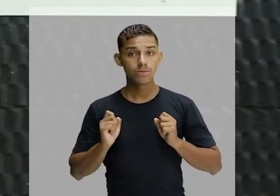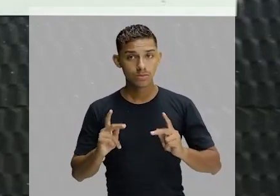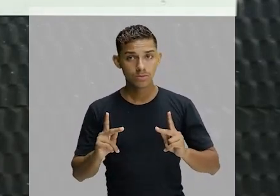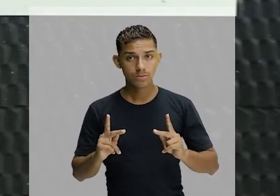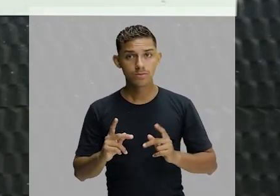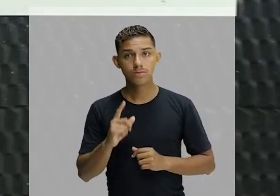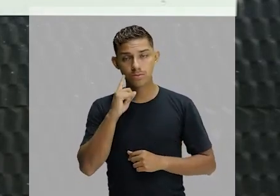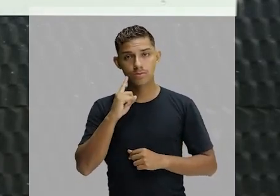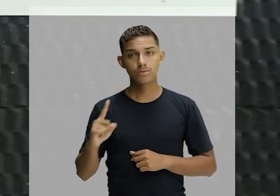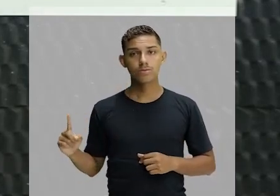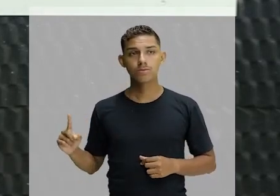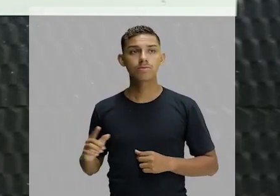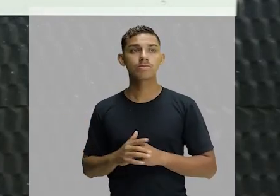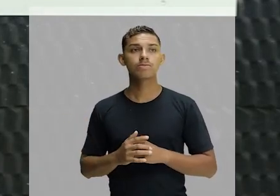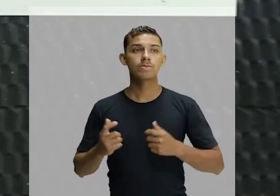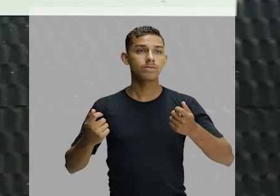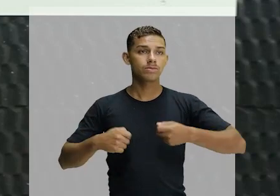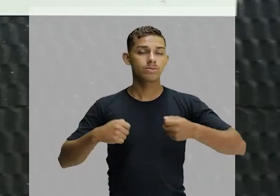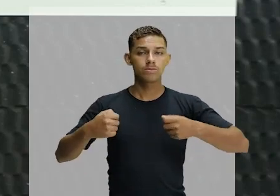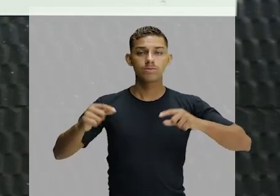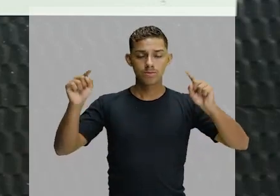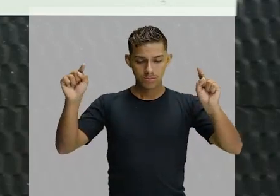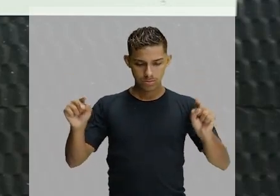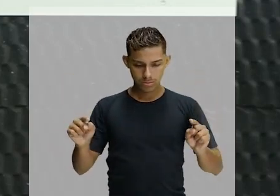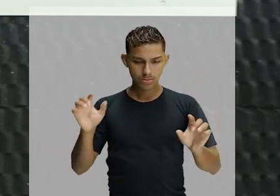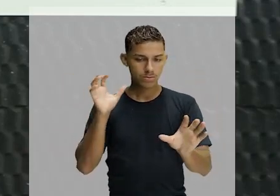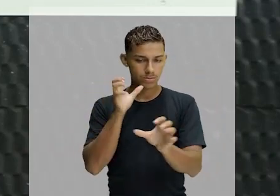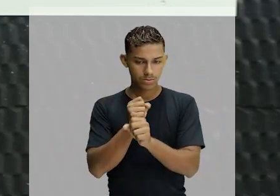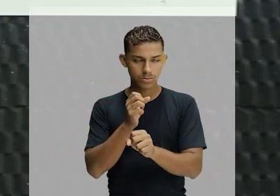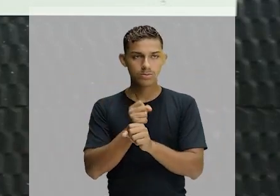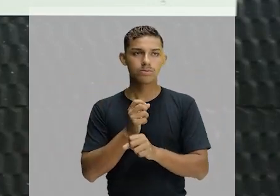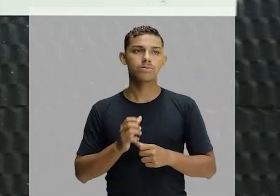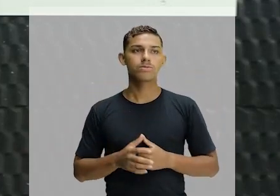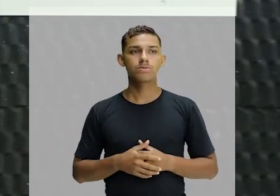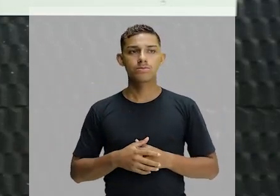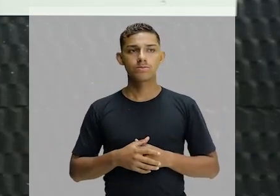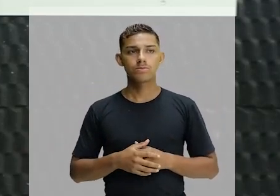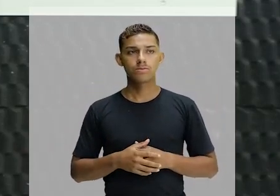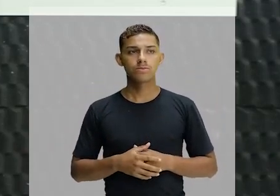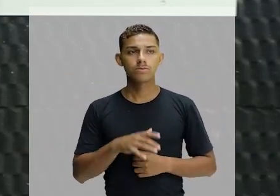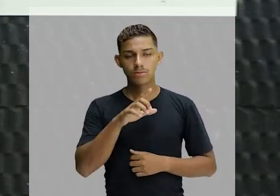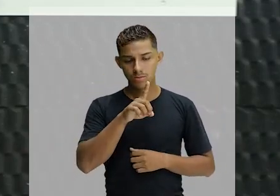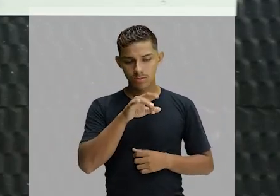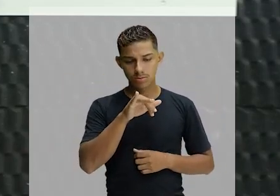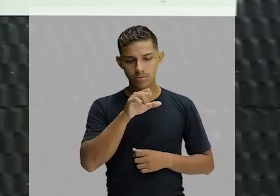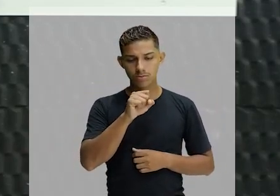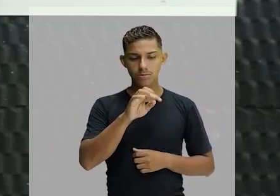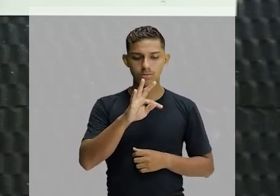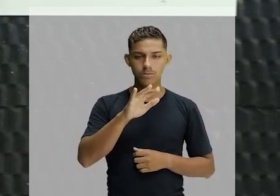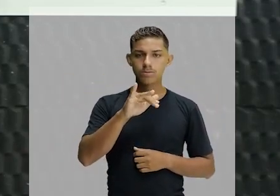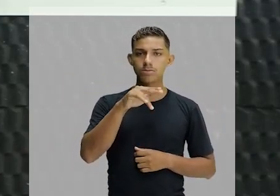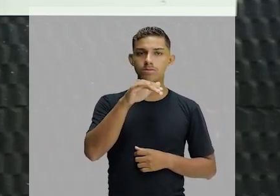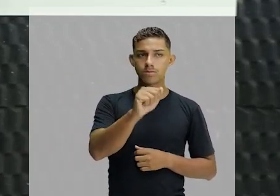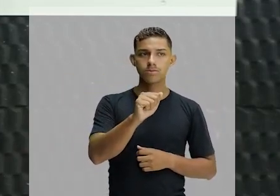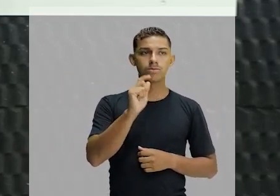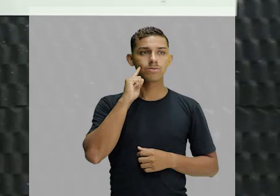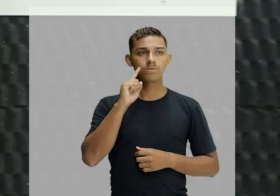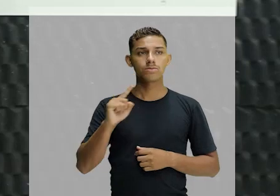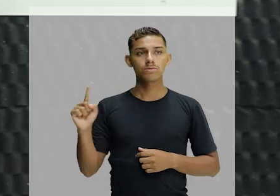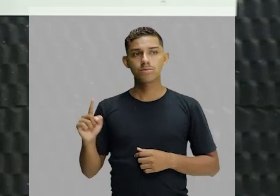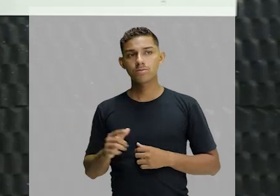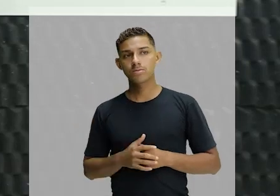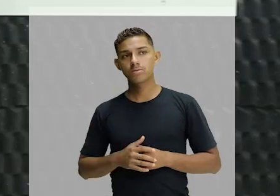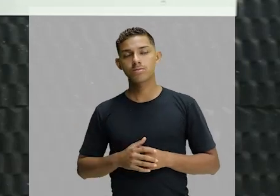Certo? Então, fazendo essas contas aqui, a distância do ponto C para a reta R vai